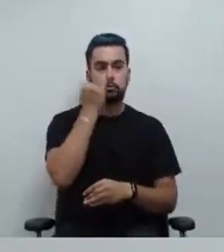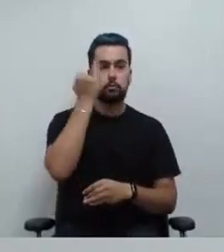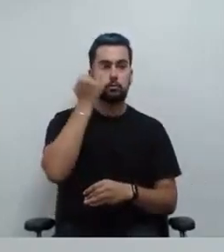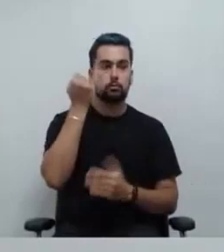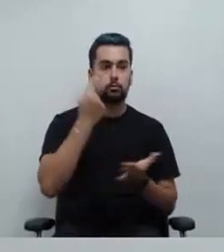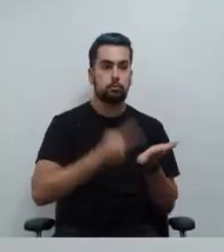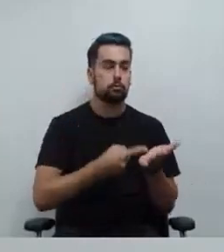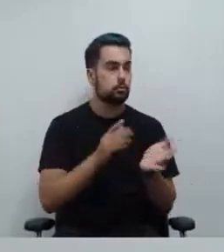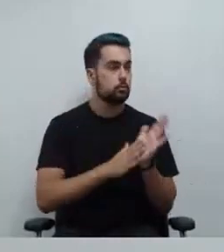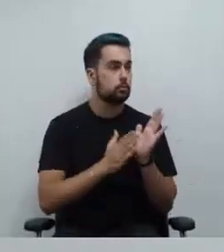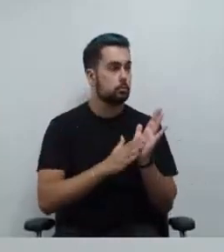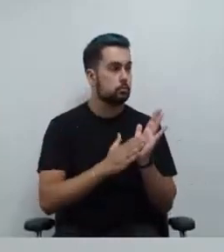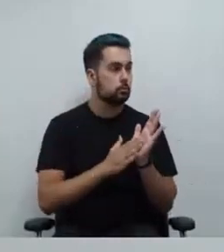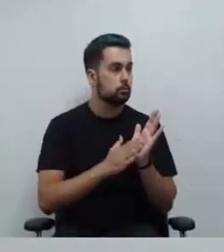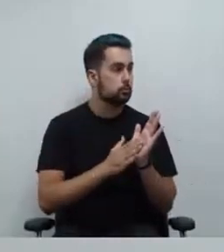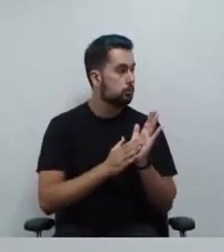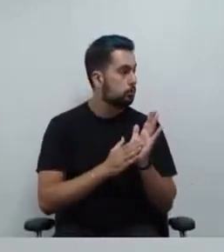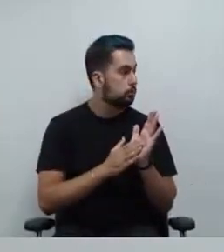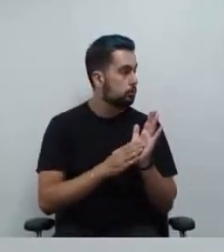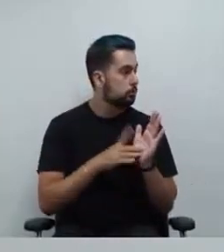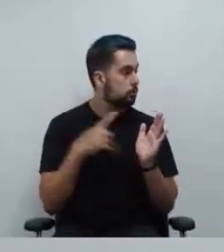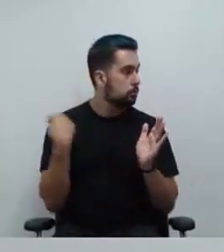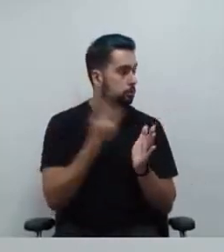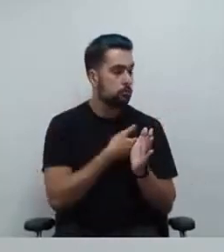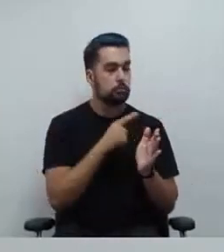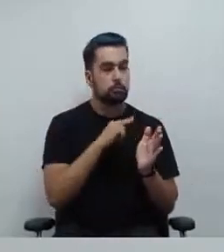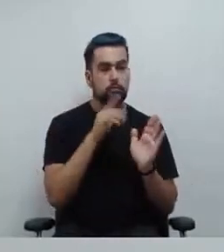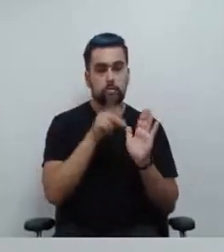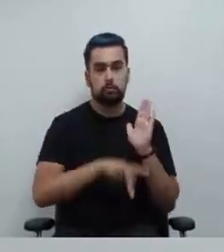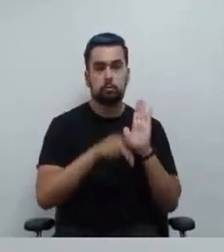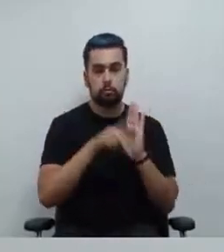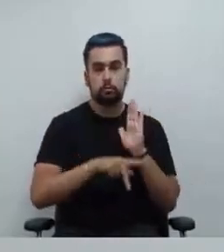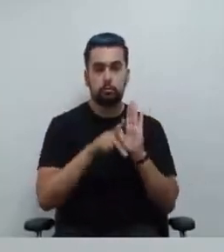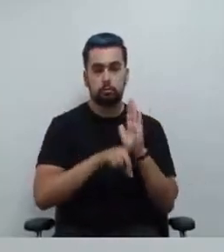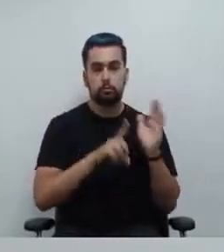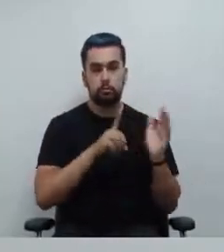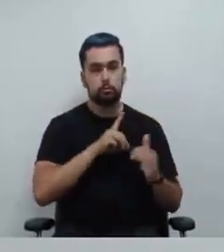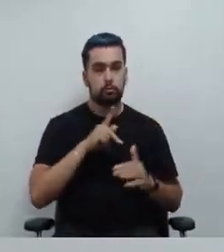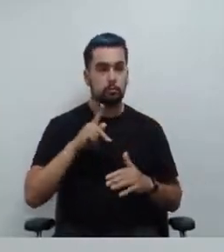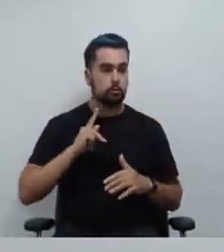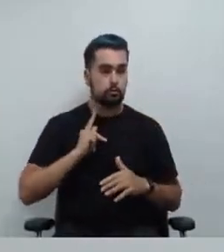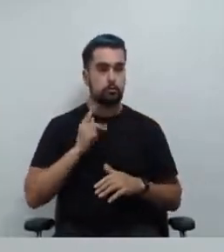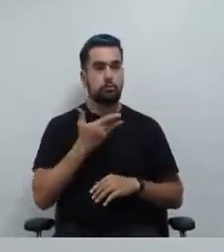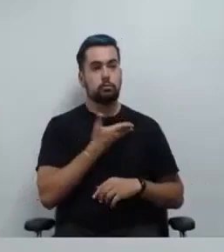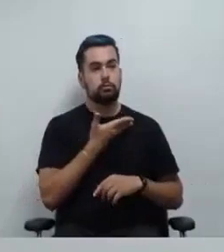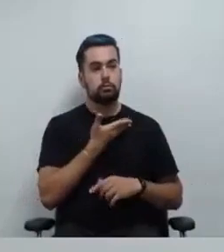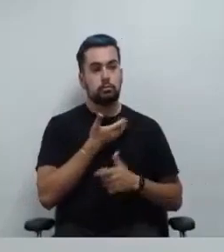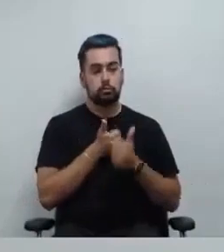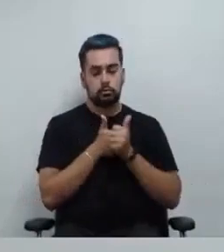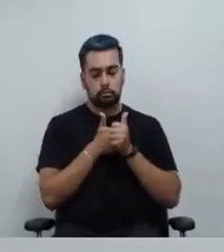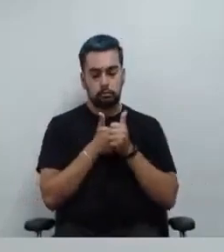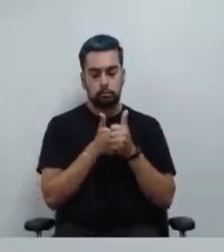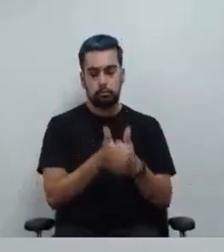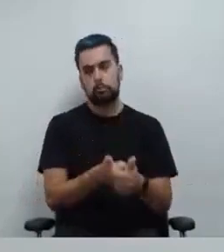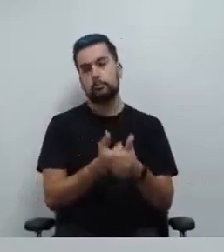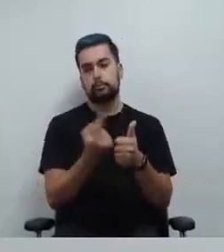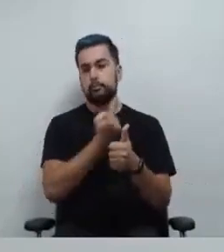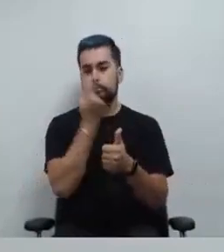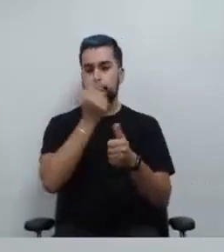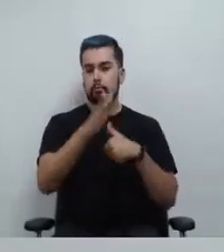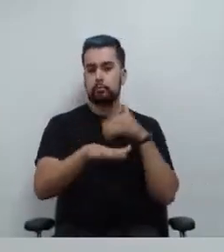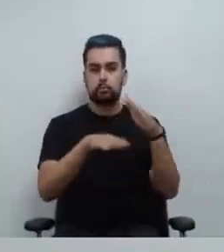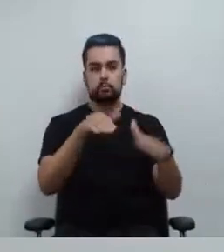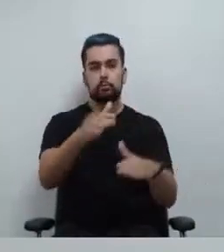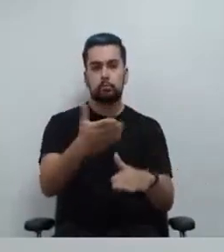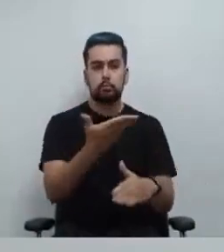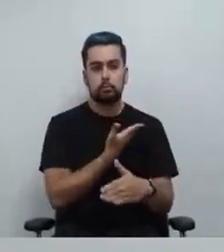naquela proposta de, tivemos aqui um projeto defensor amigo, defensor, enfim, que acompanhava, né, os primeiros passos aí